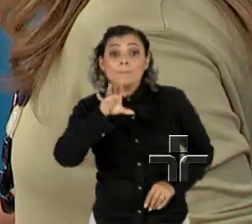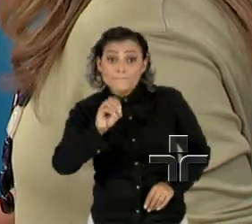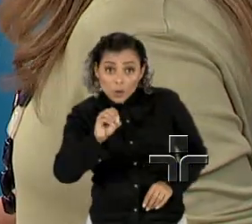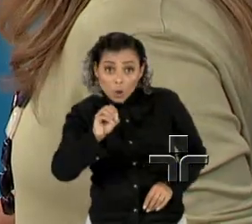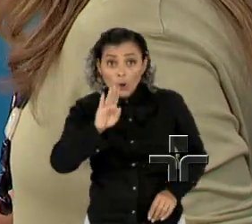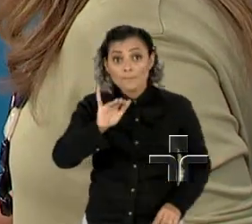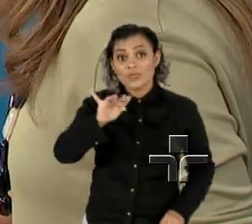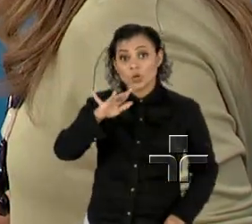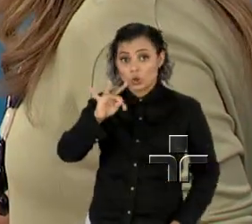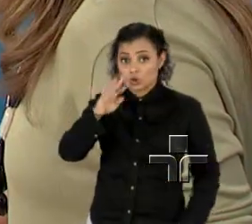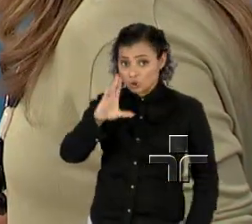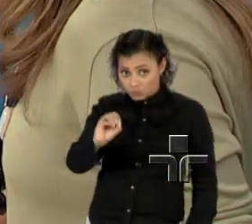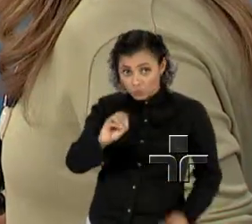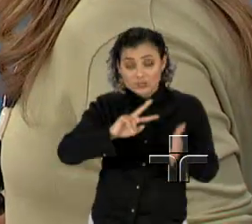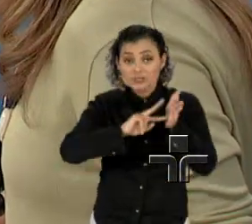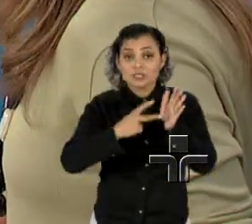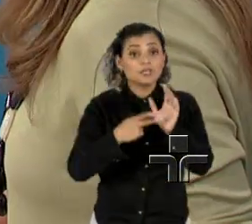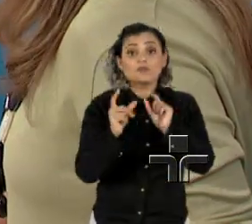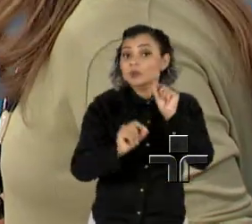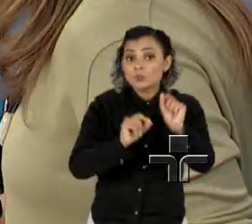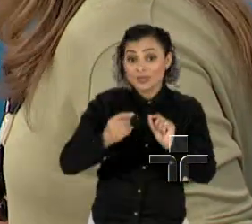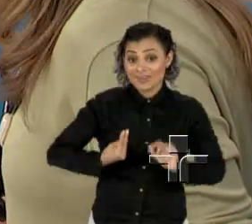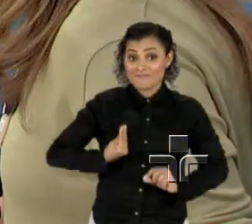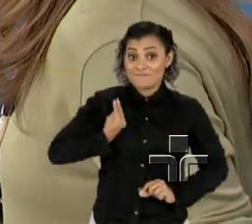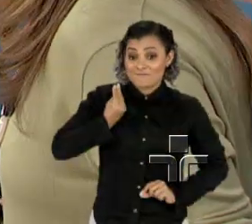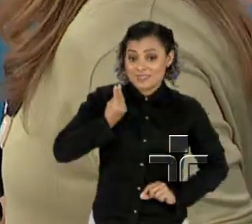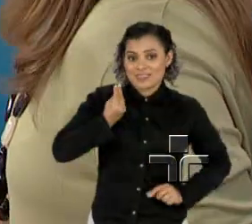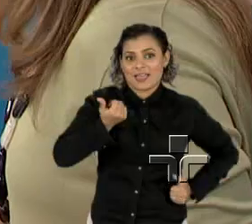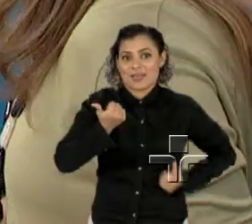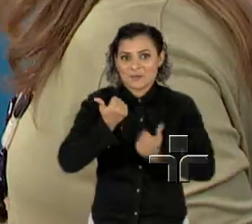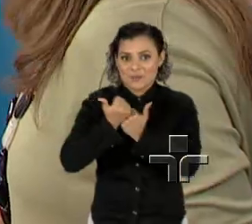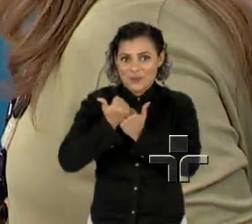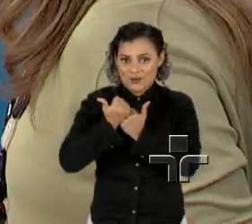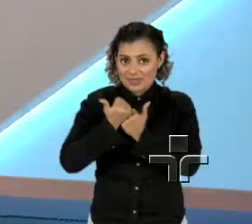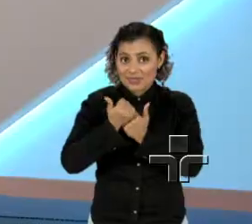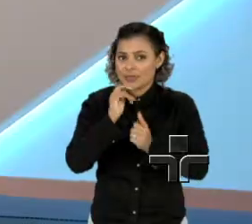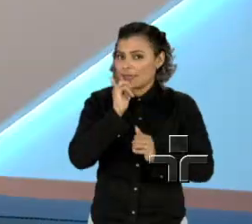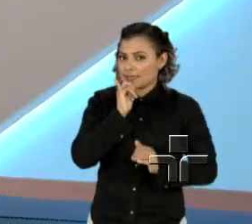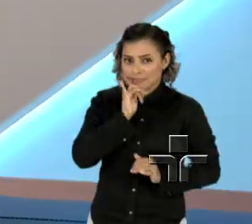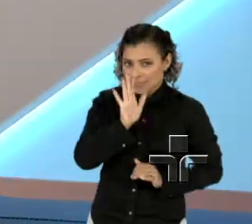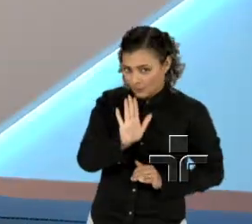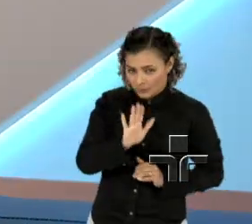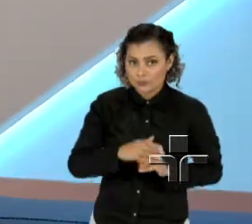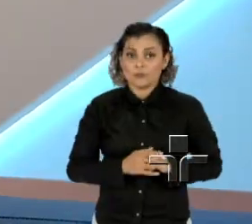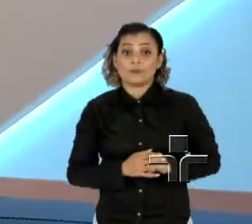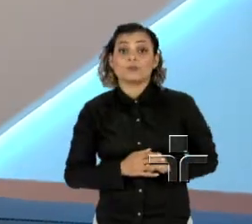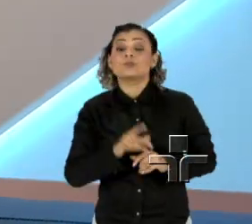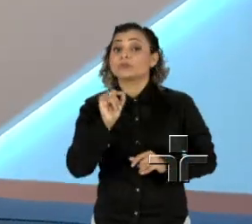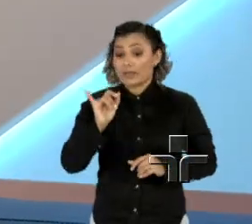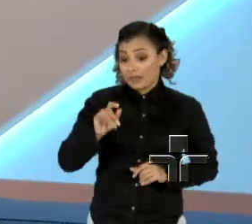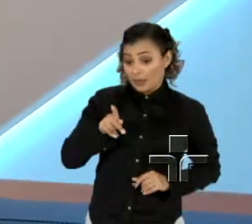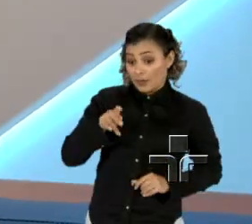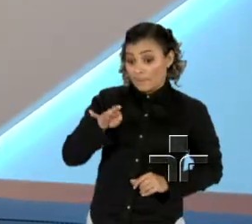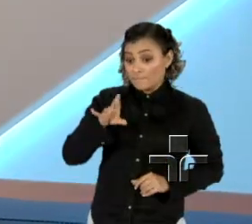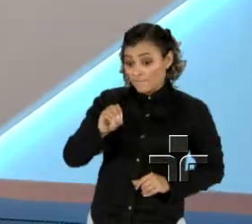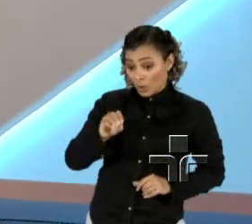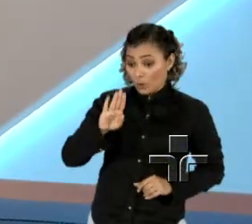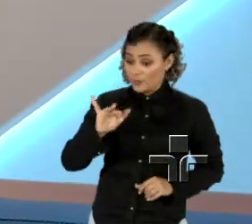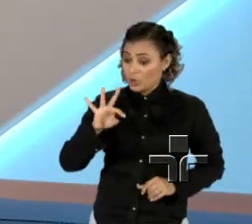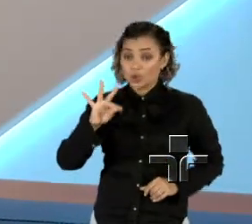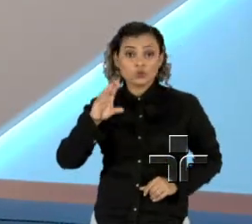Probiótico é algo que é pró-vida, a favor da vida. Uhum. Então, traduzindo,